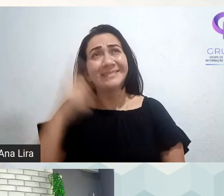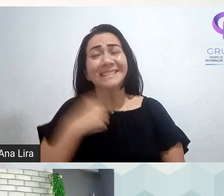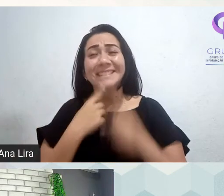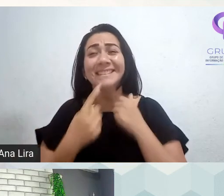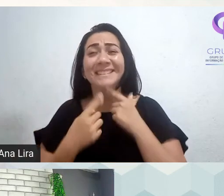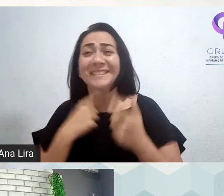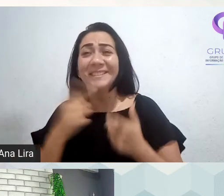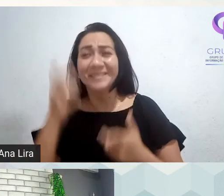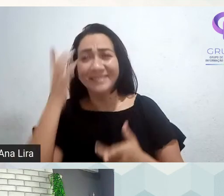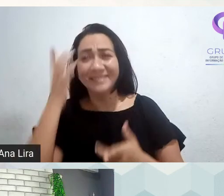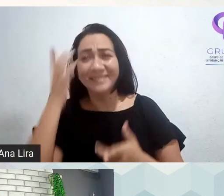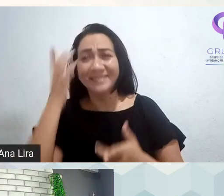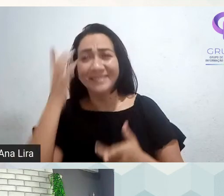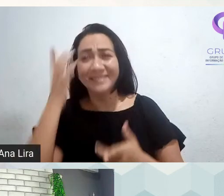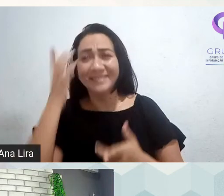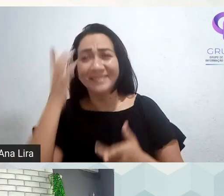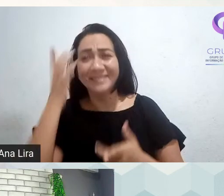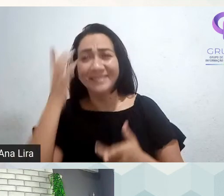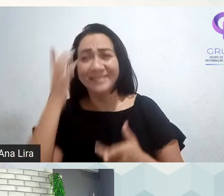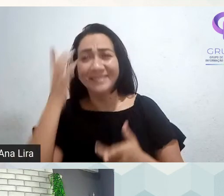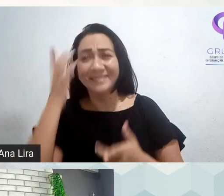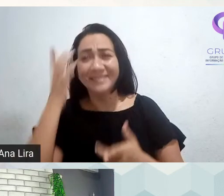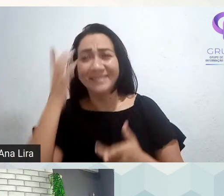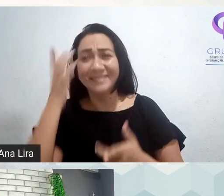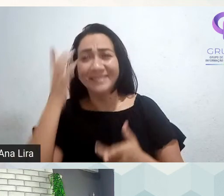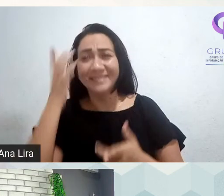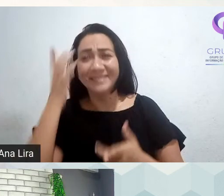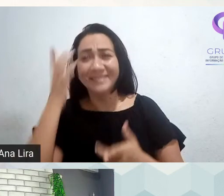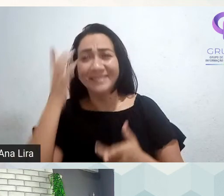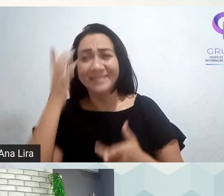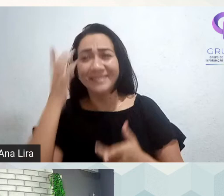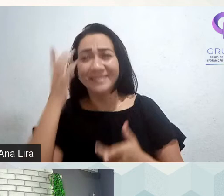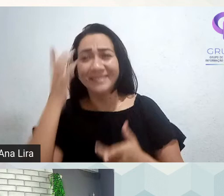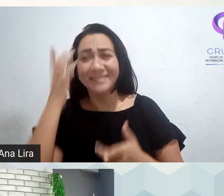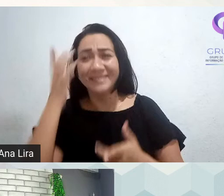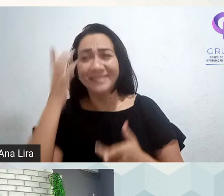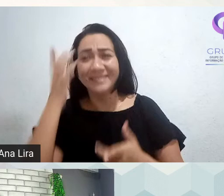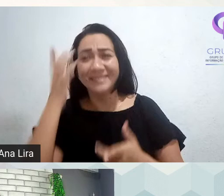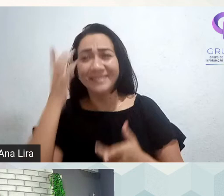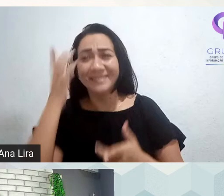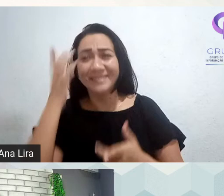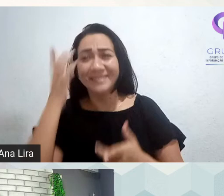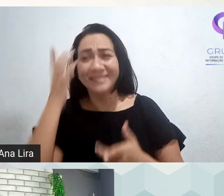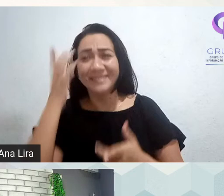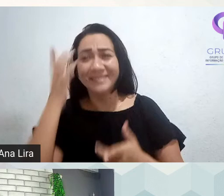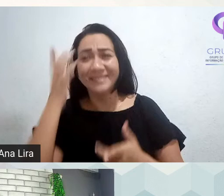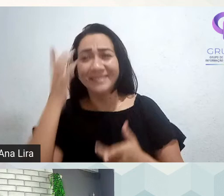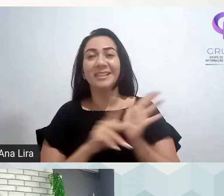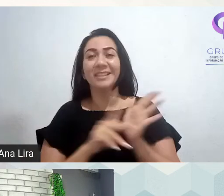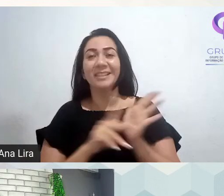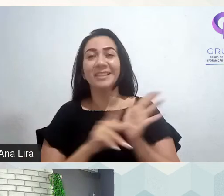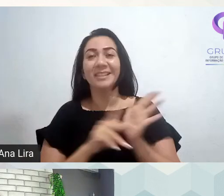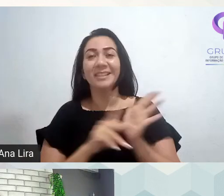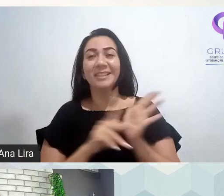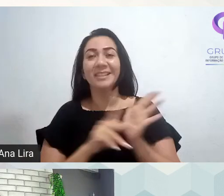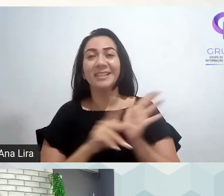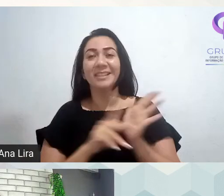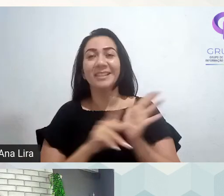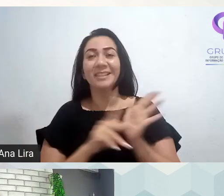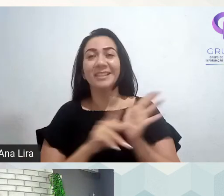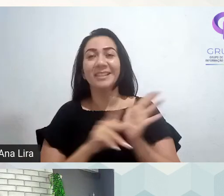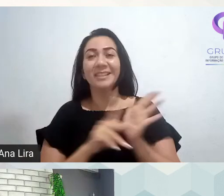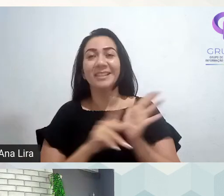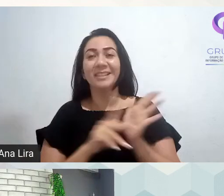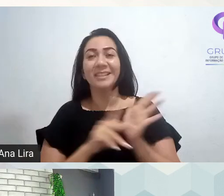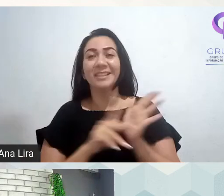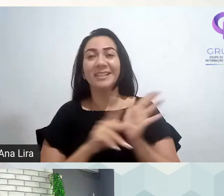estamos com projetos cadastrados no sistema, mas que eles ainda encontram em análise, e isso me deixa extremamente agoniada, porque quando está em análise pode